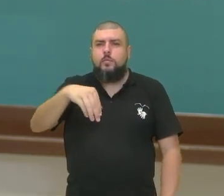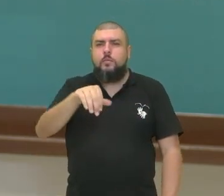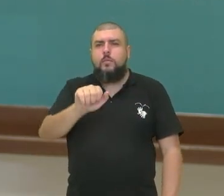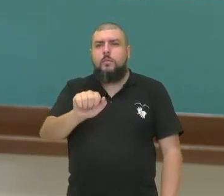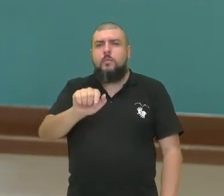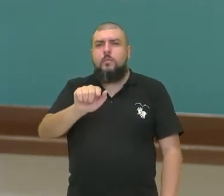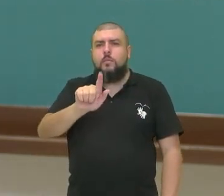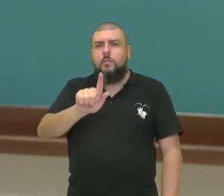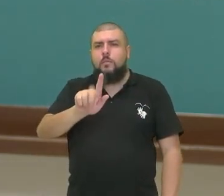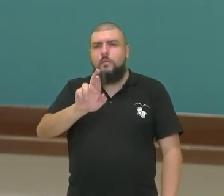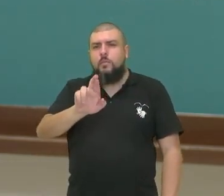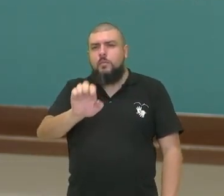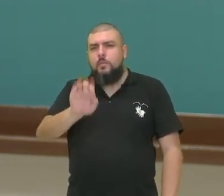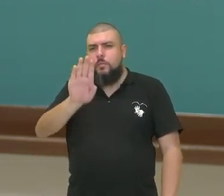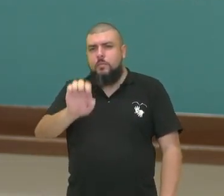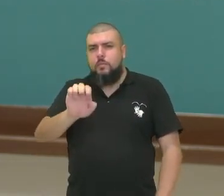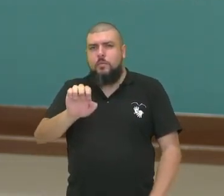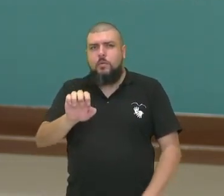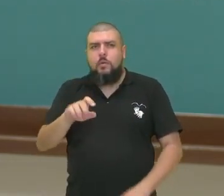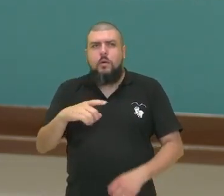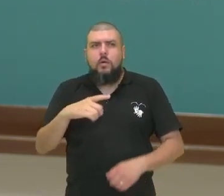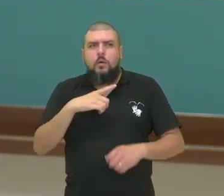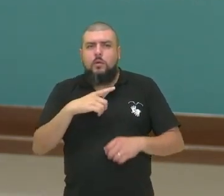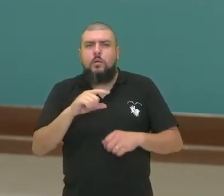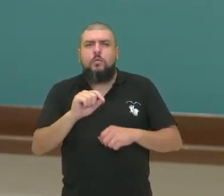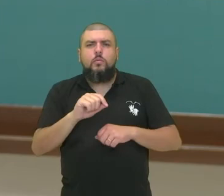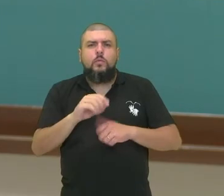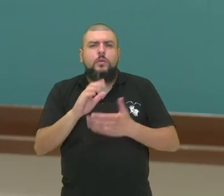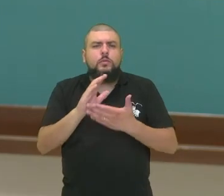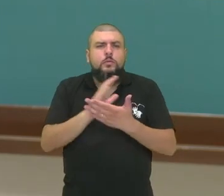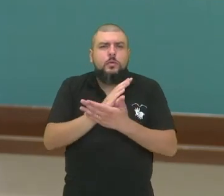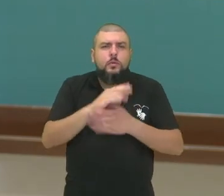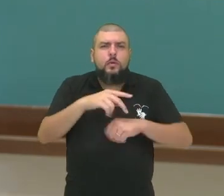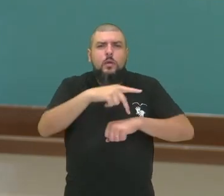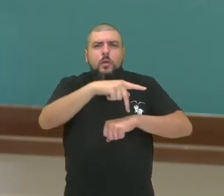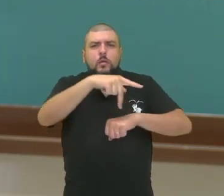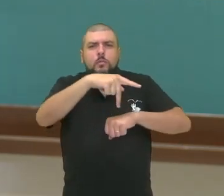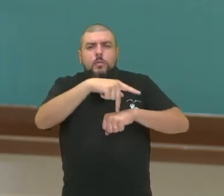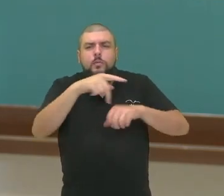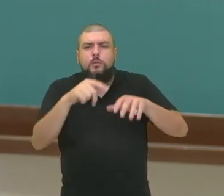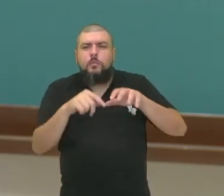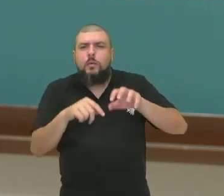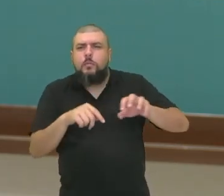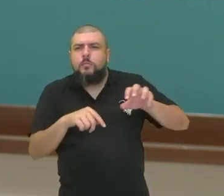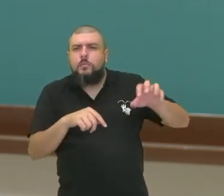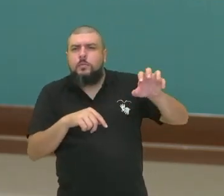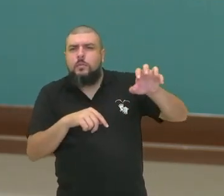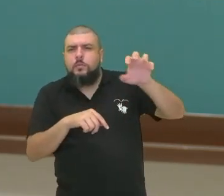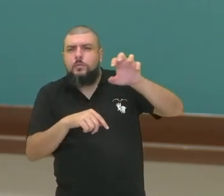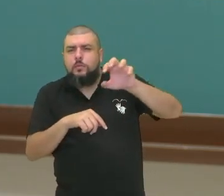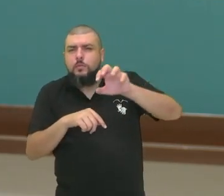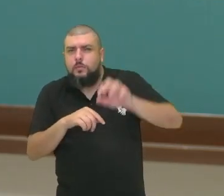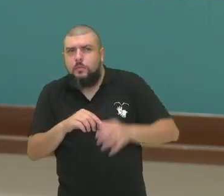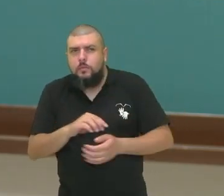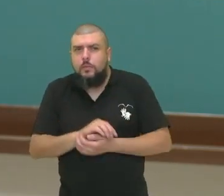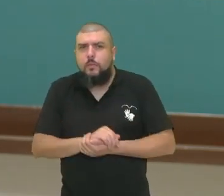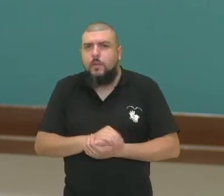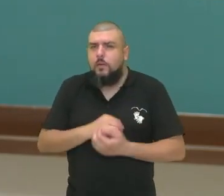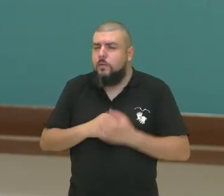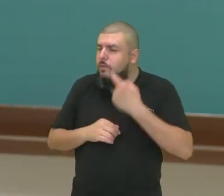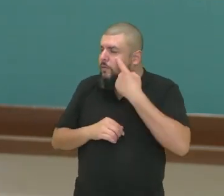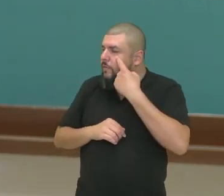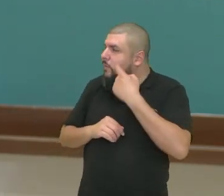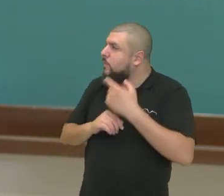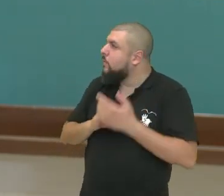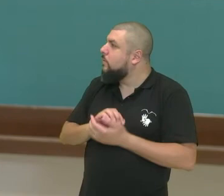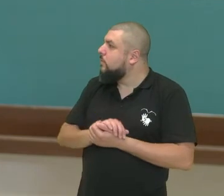por exemplo, tem aí, né, o Marrocos, a Mauritânia, temos aí a Argélia, a Líbia, a Tunísia e também o